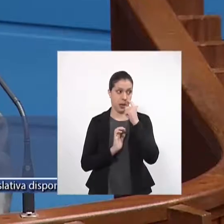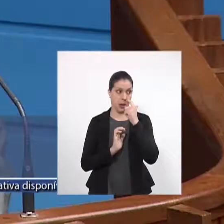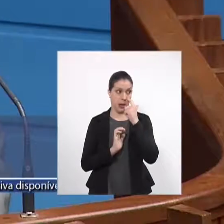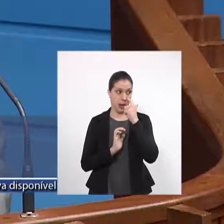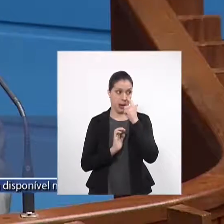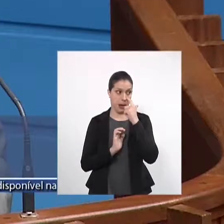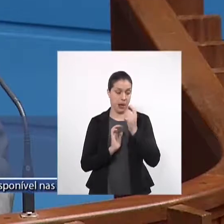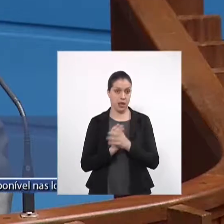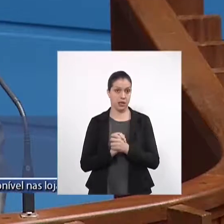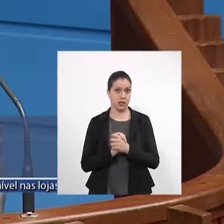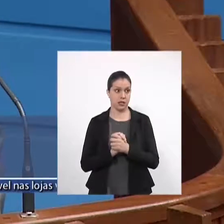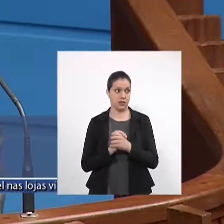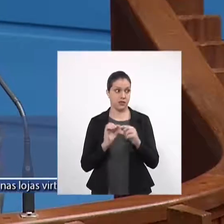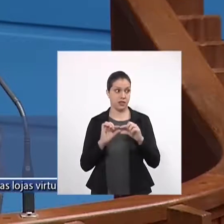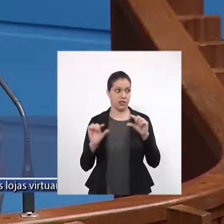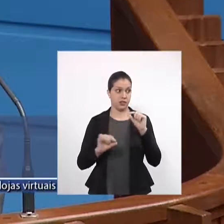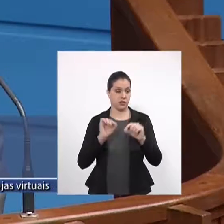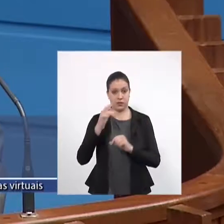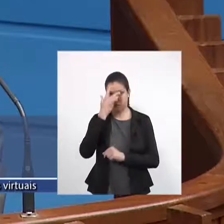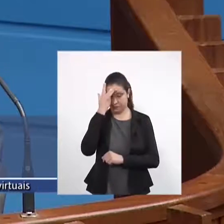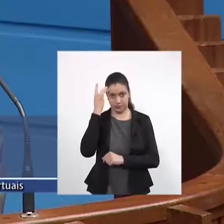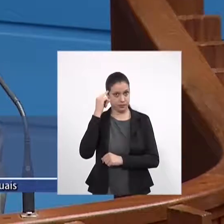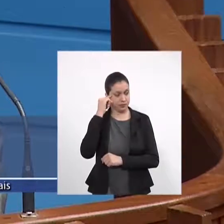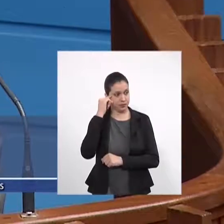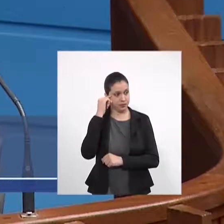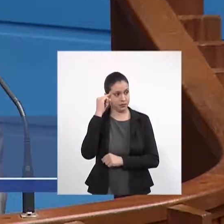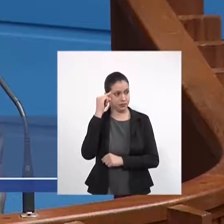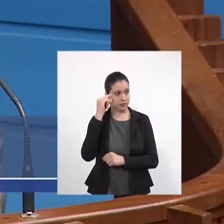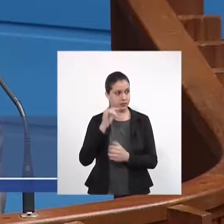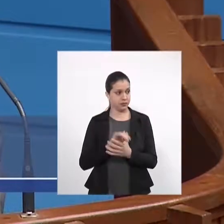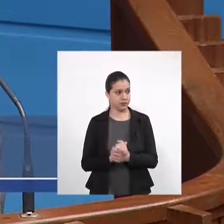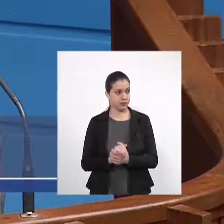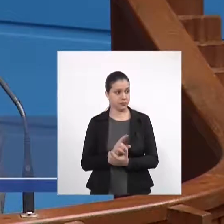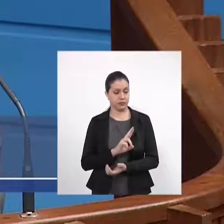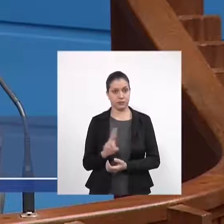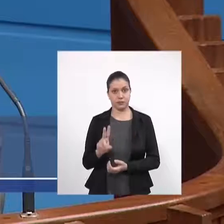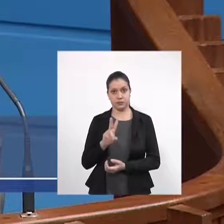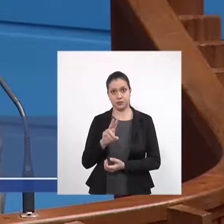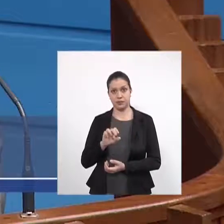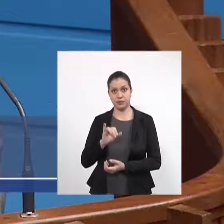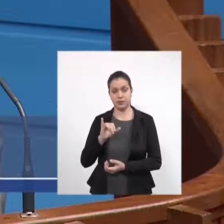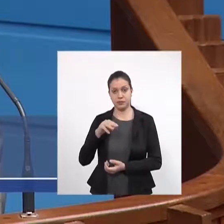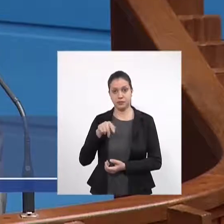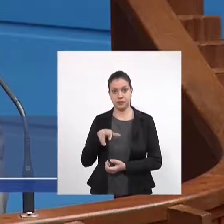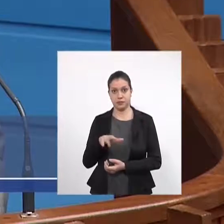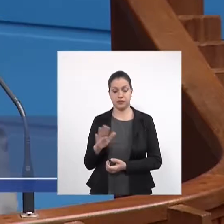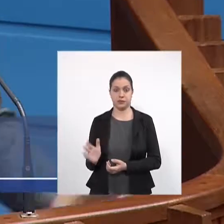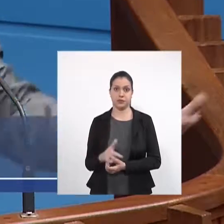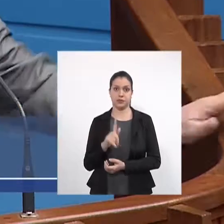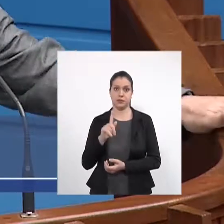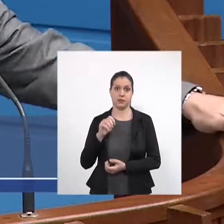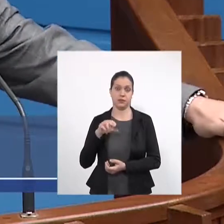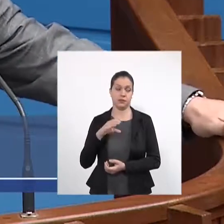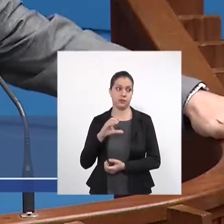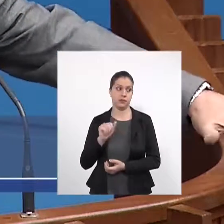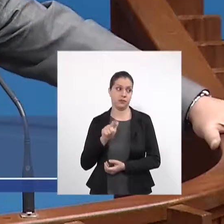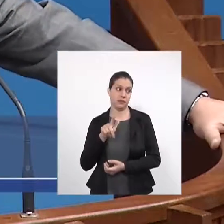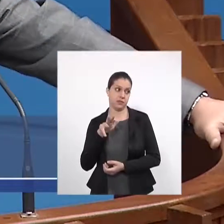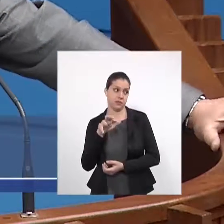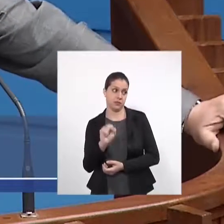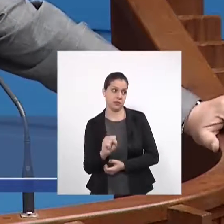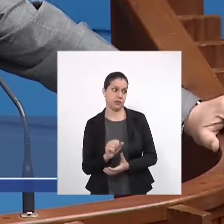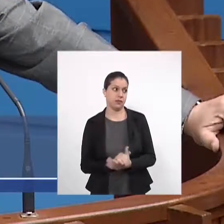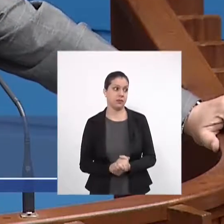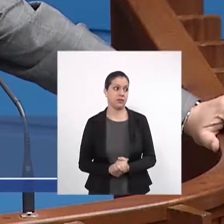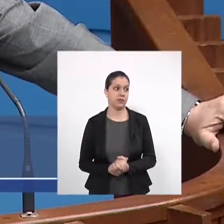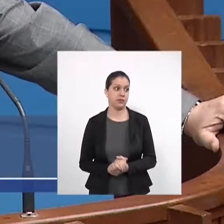cabeça brilhante de um pensador, Weimar Gonçalves Torres, refletindo o otimismo